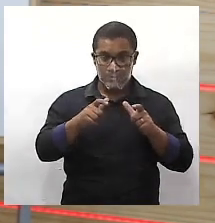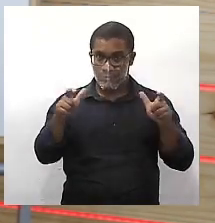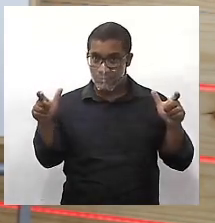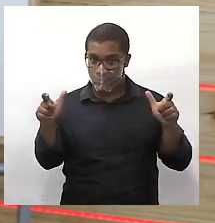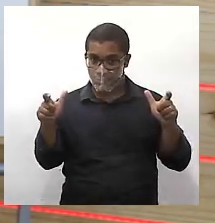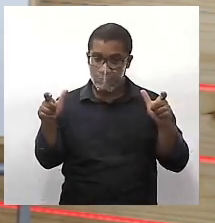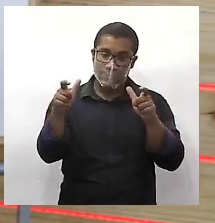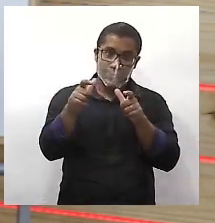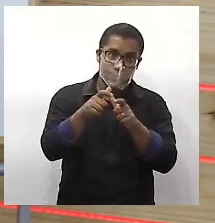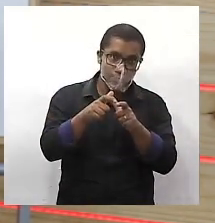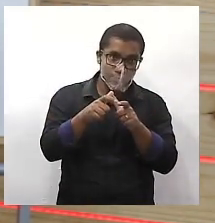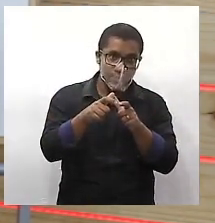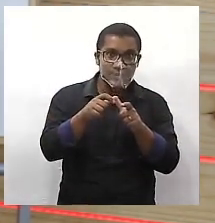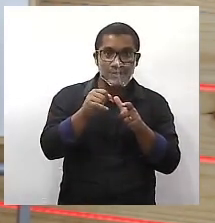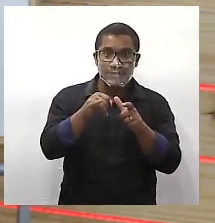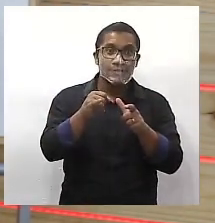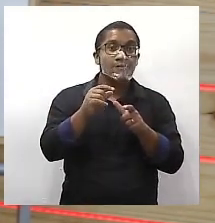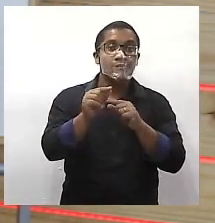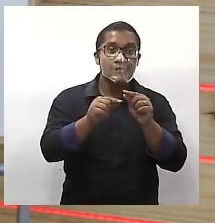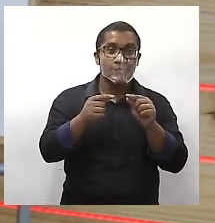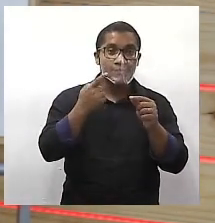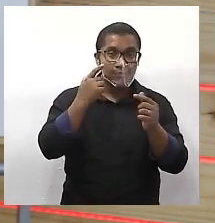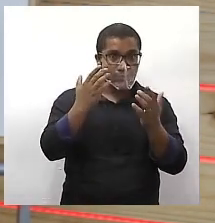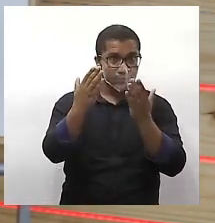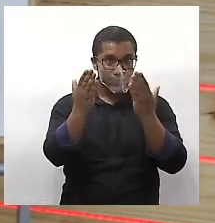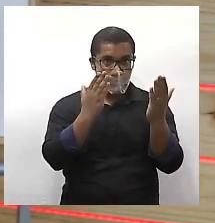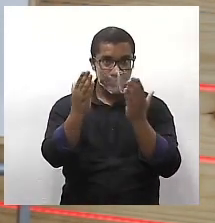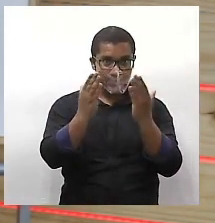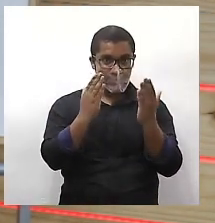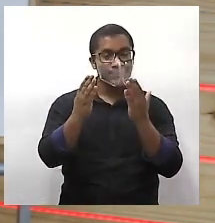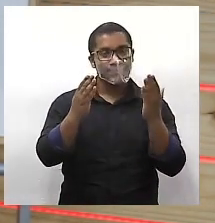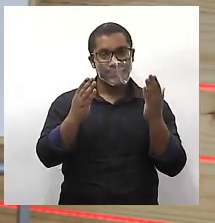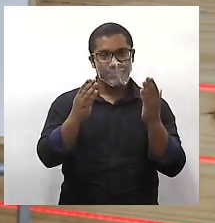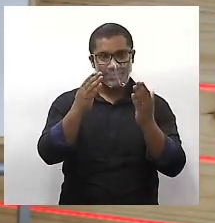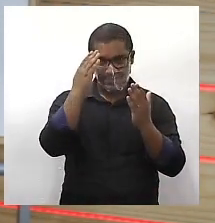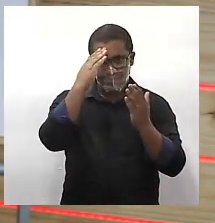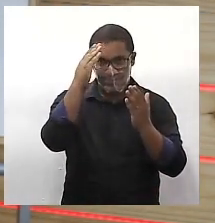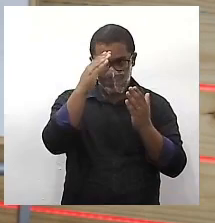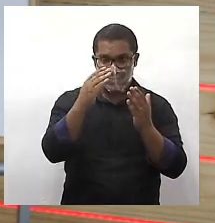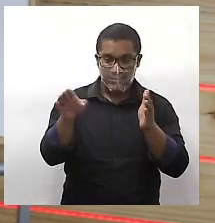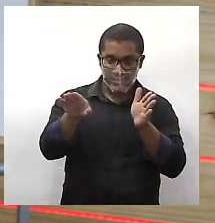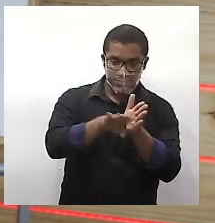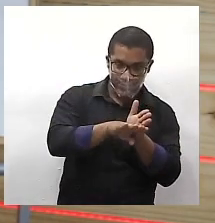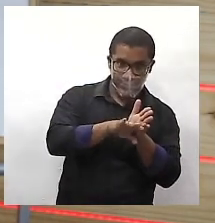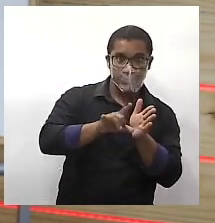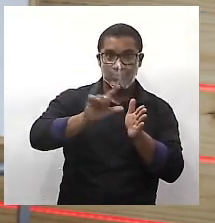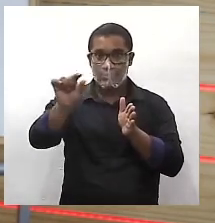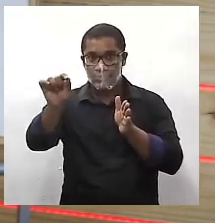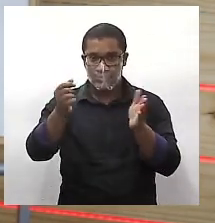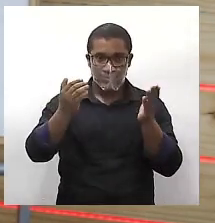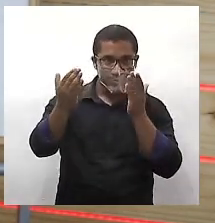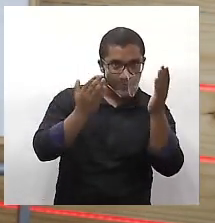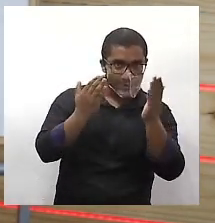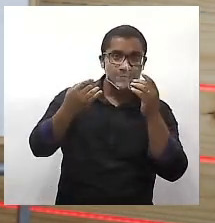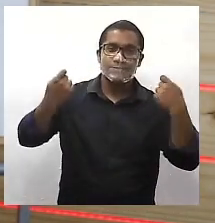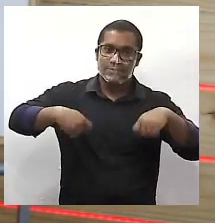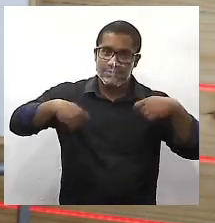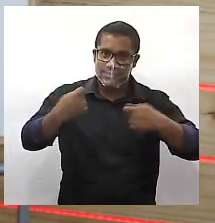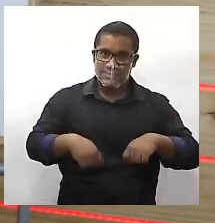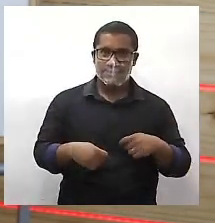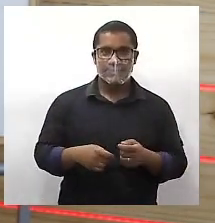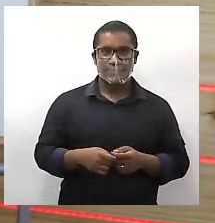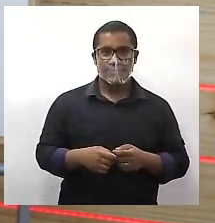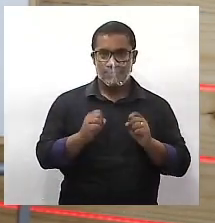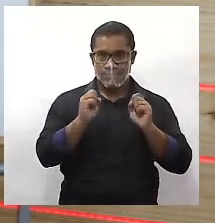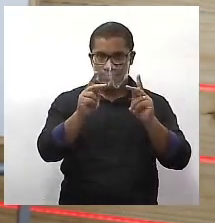está diminuindo, olhando exatamente essa, vamos dizer assim, essa relação entre a chegada e a saída. Essa relação dos